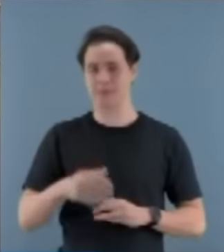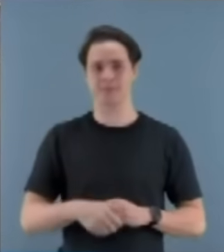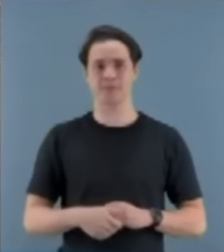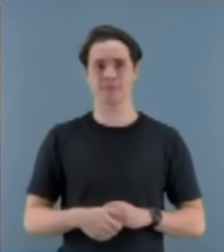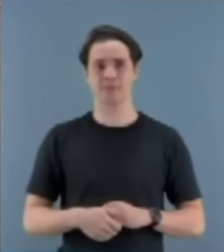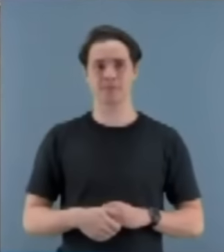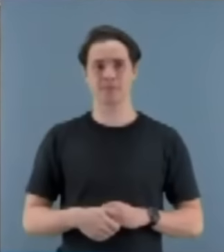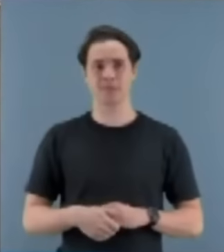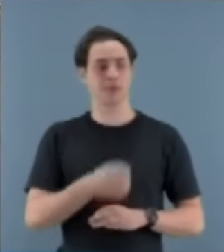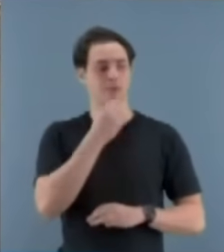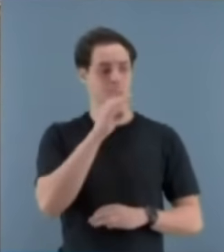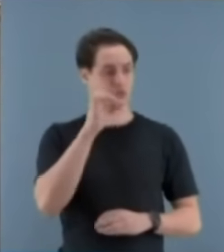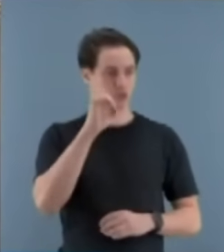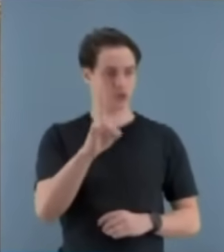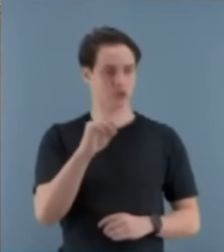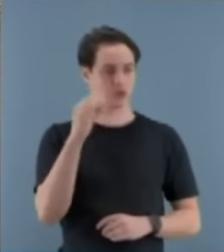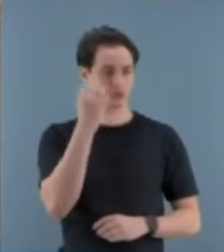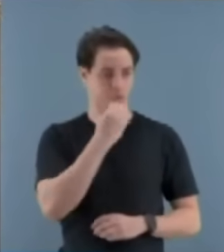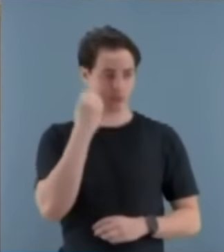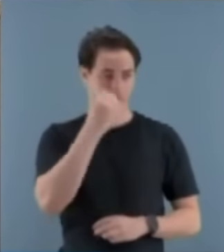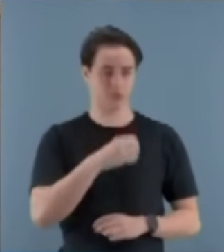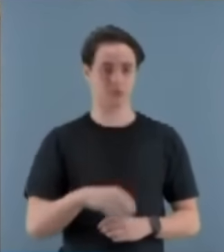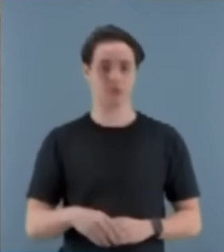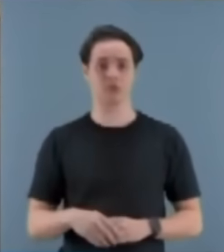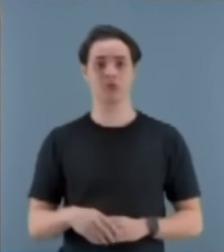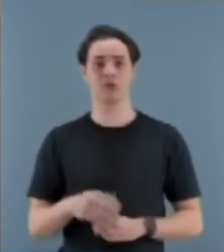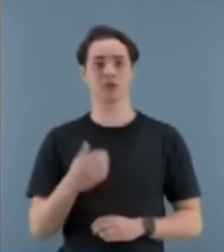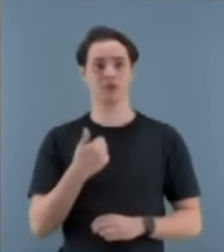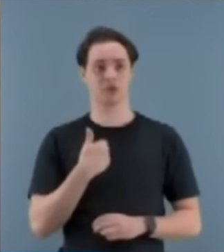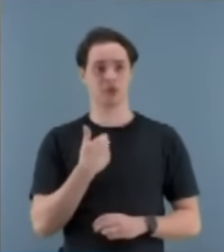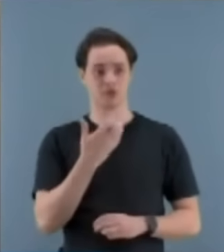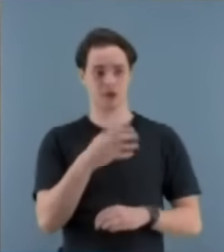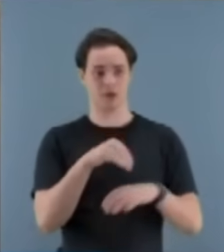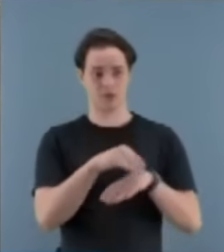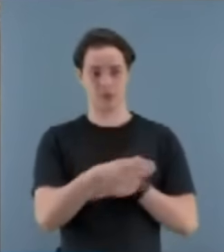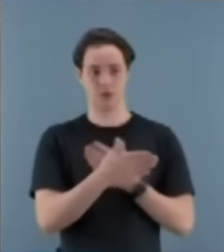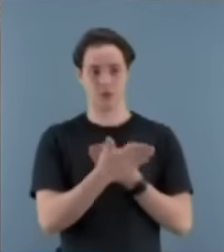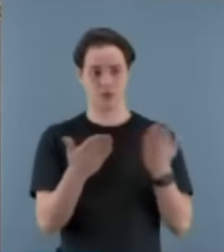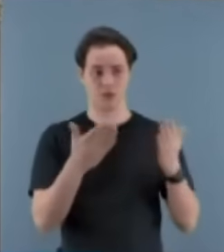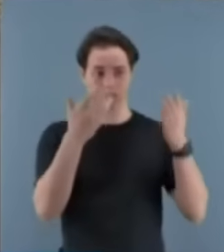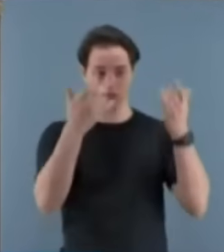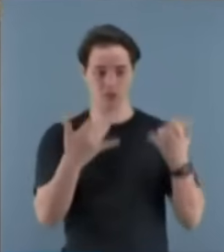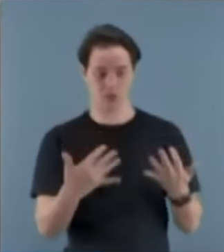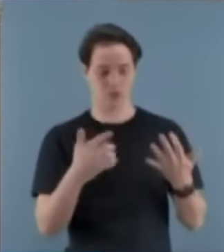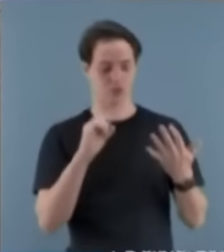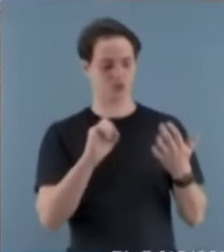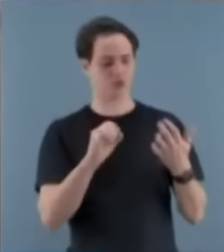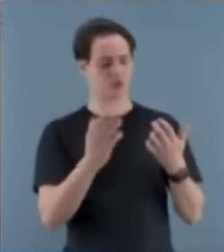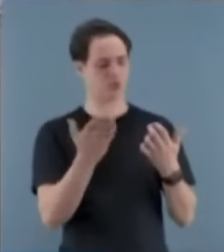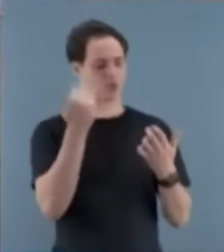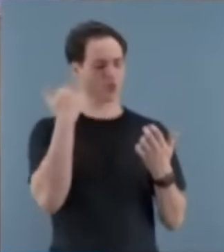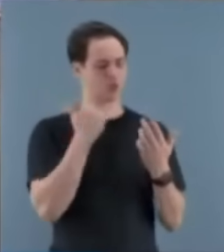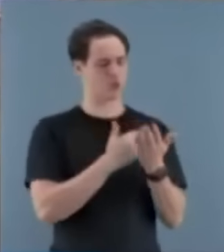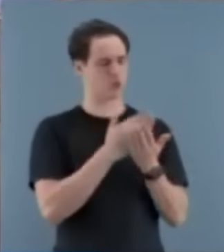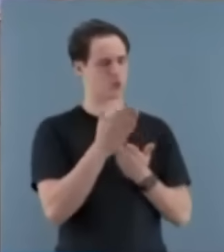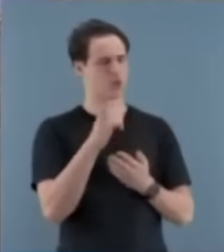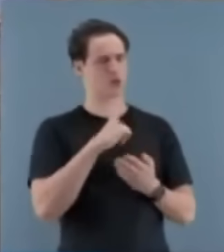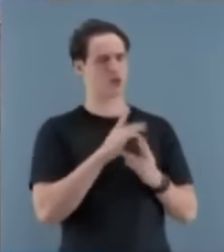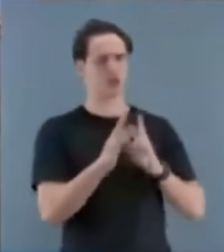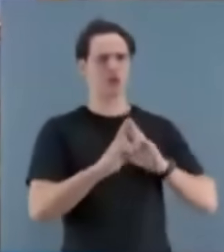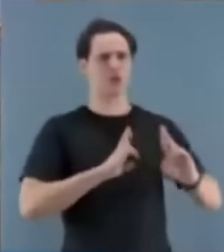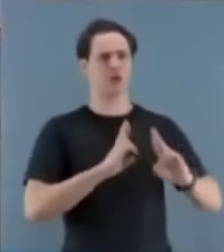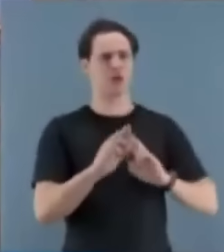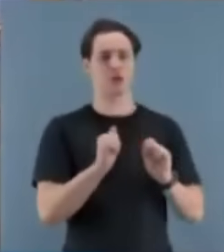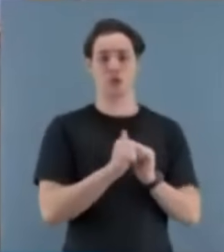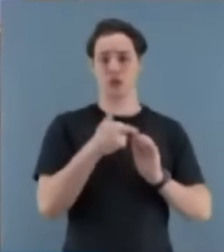Bom dia, senador. Eu queria passar para o senhor a seguinte forma. No início está a relação aí, o